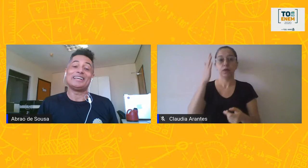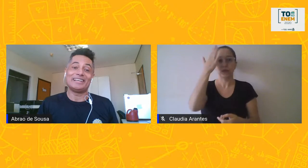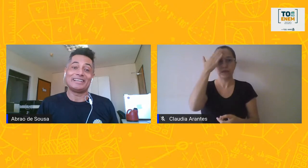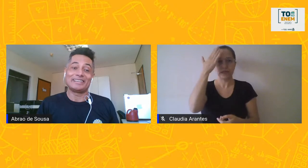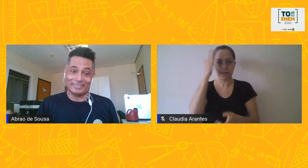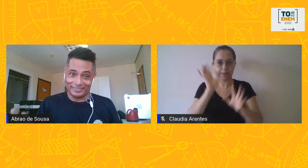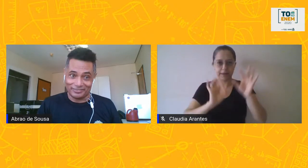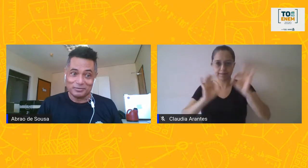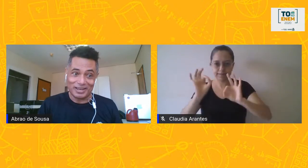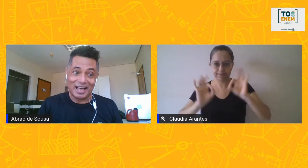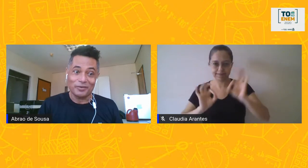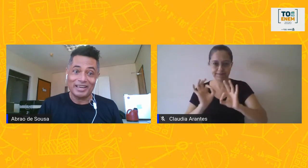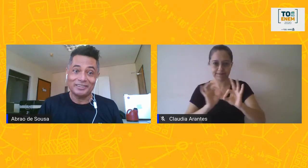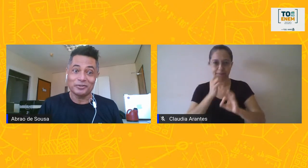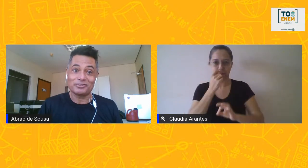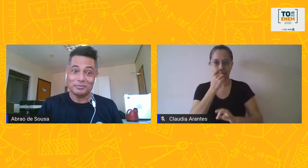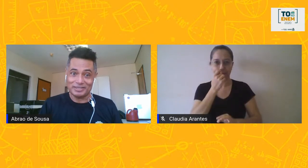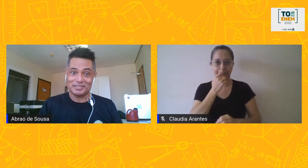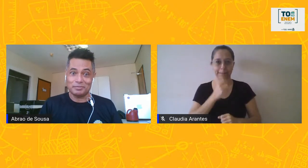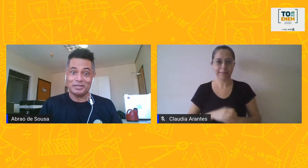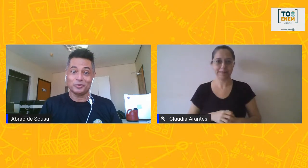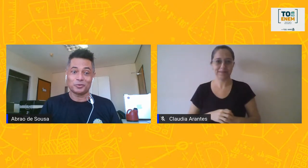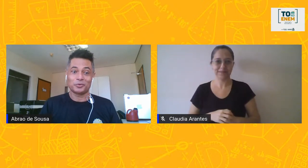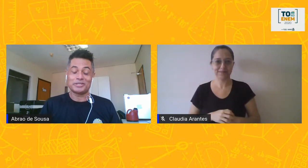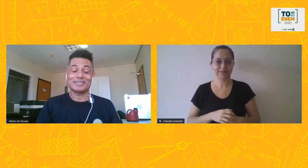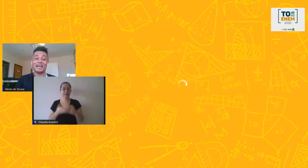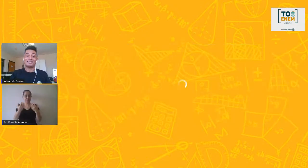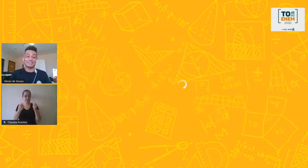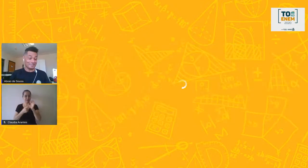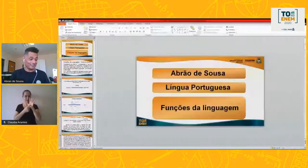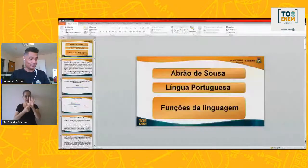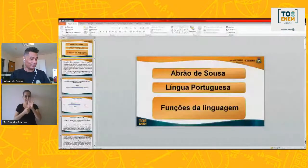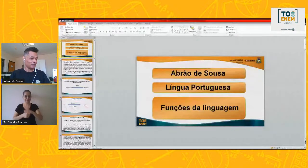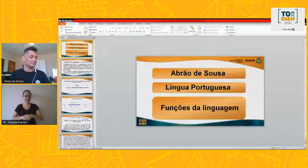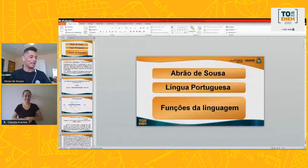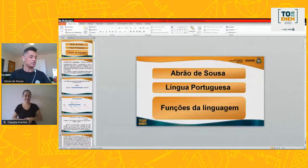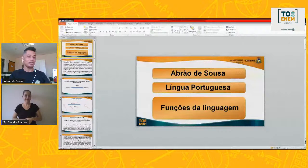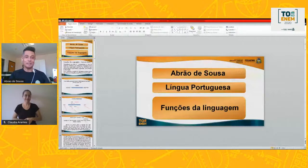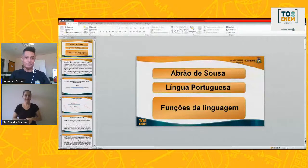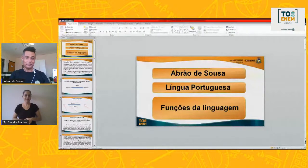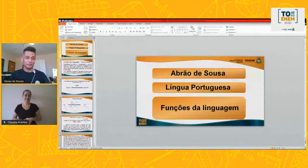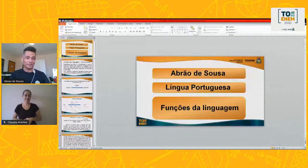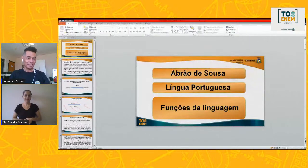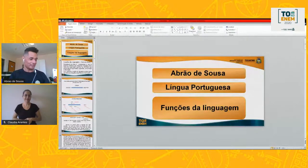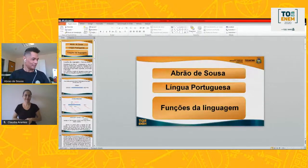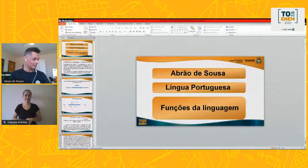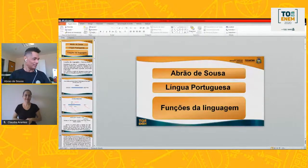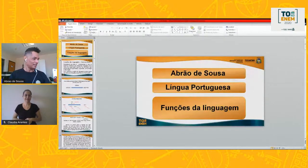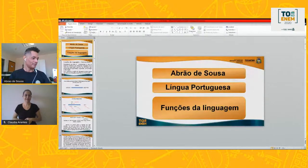Então, vamos lá, Wellington. Vamos exibir o slide aí?